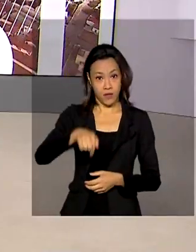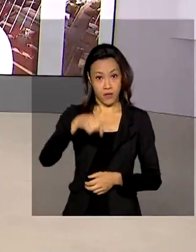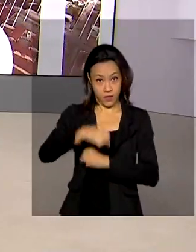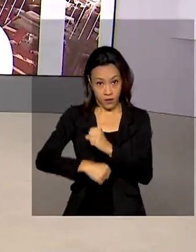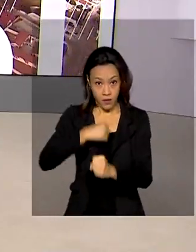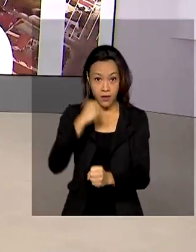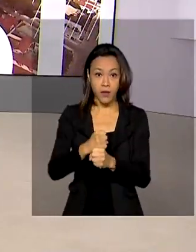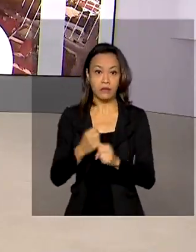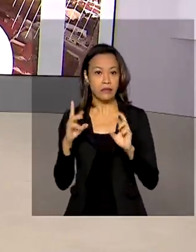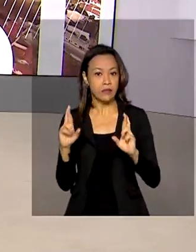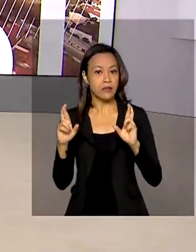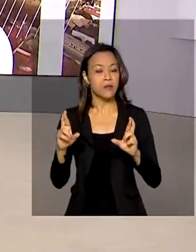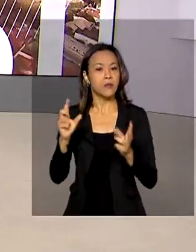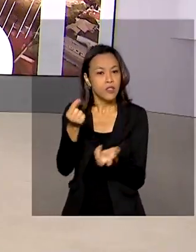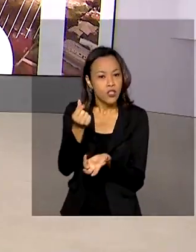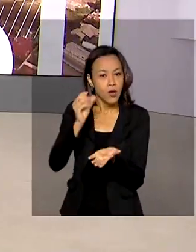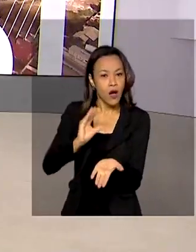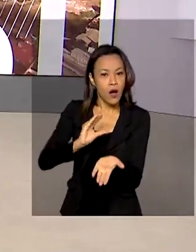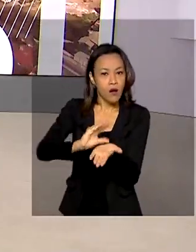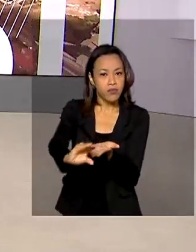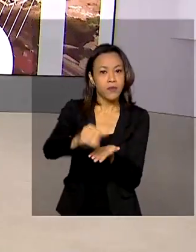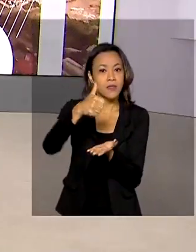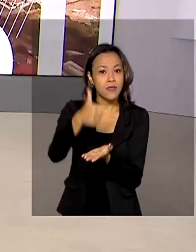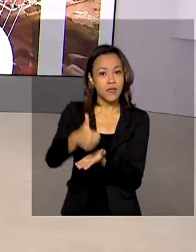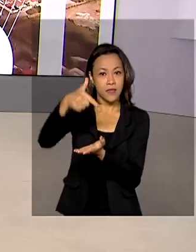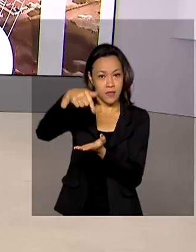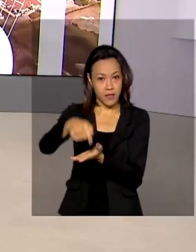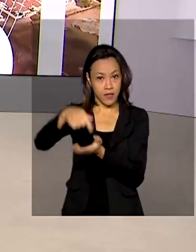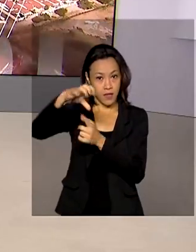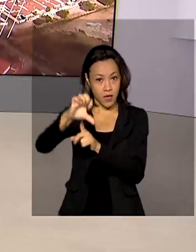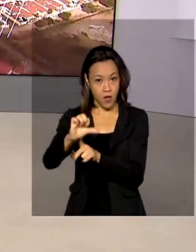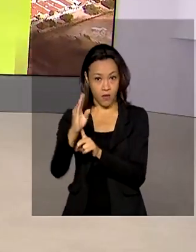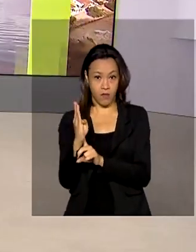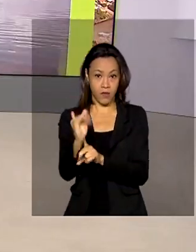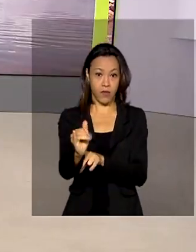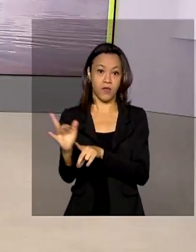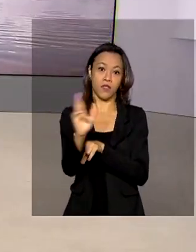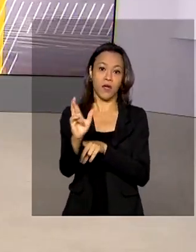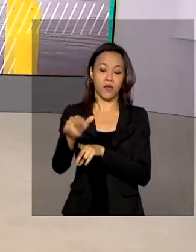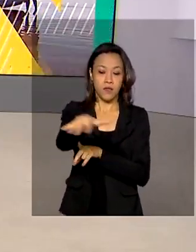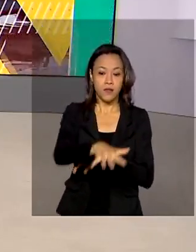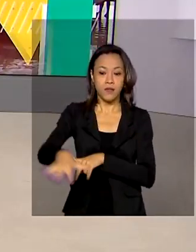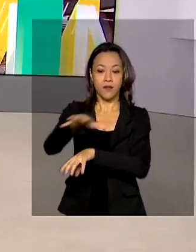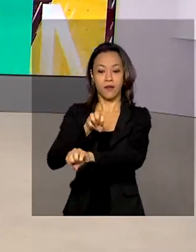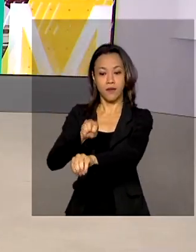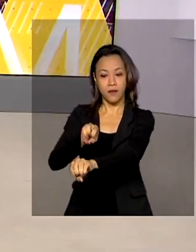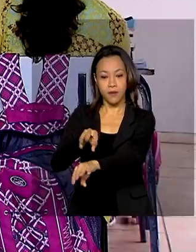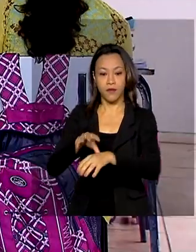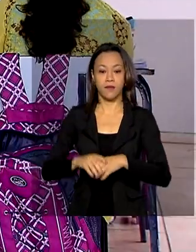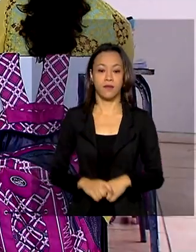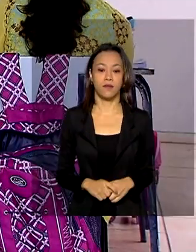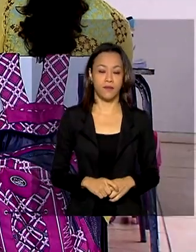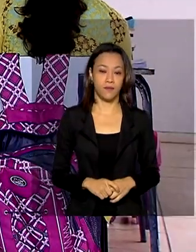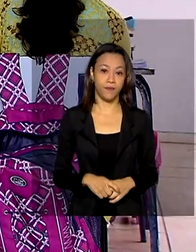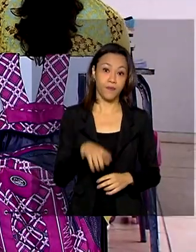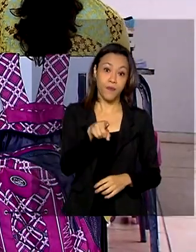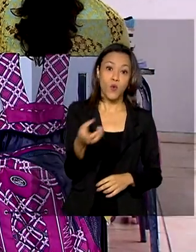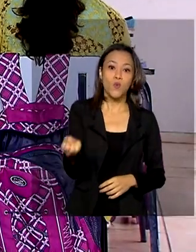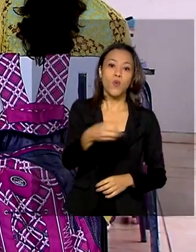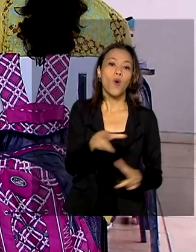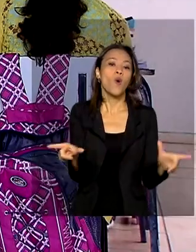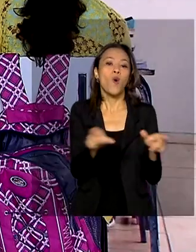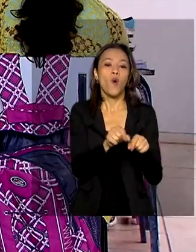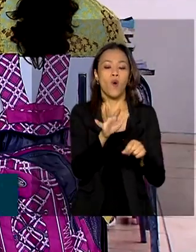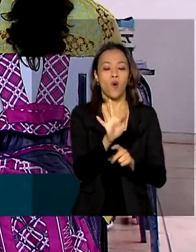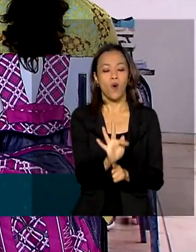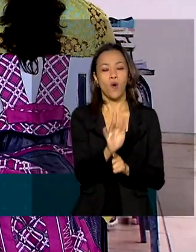a expectativa é de liberar 179 bilhões de reais para a educação. O novo Fundeb